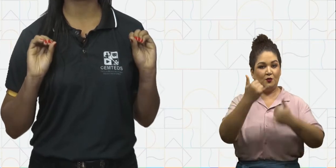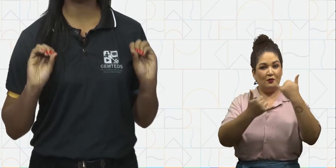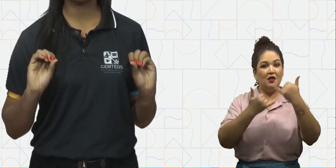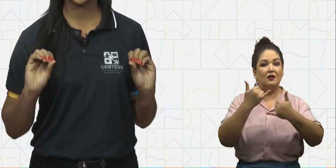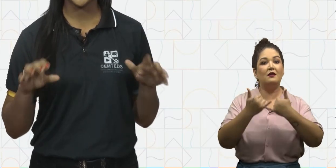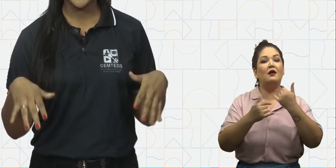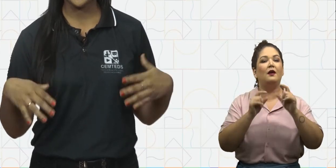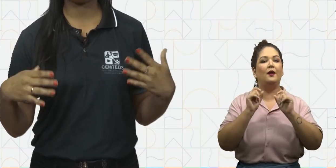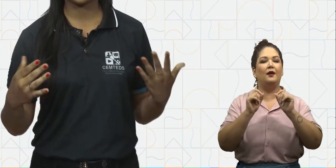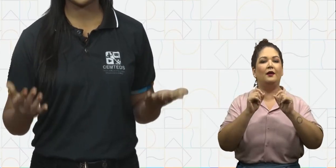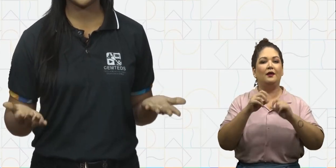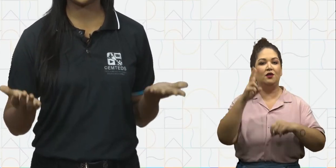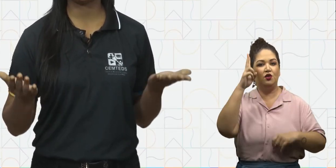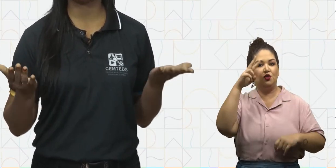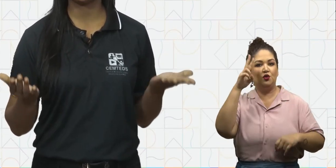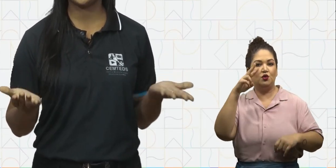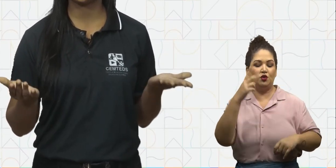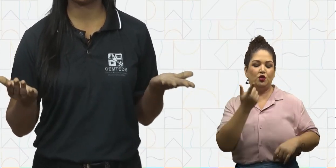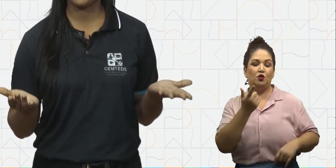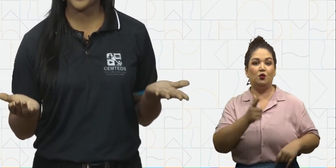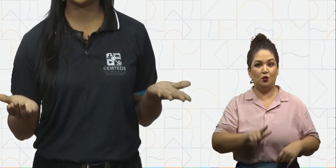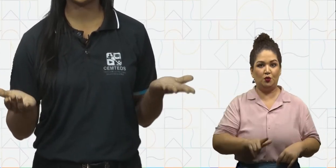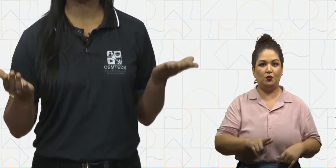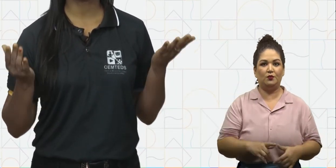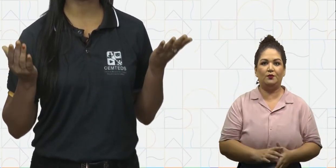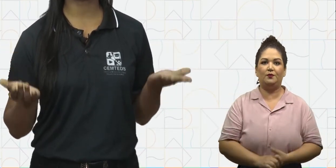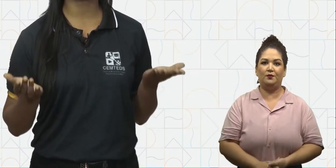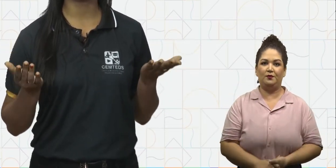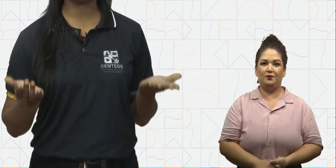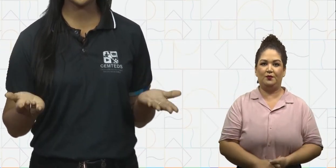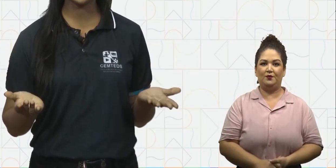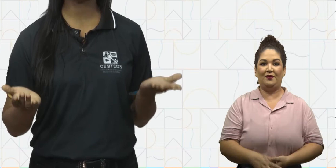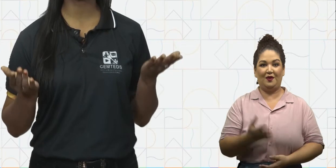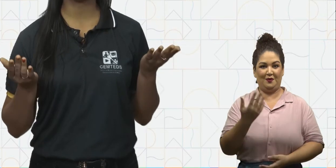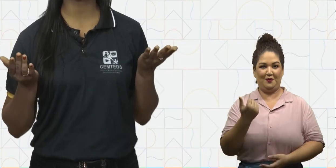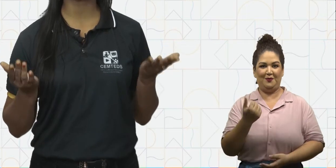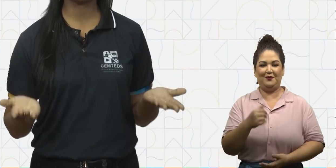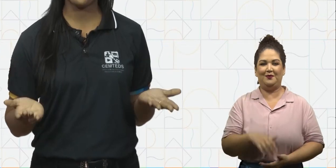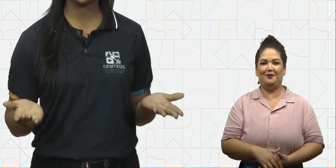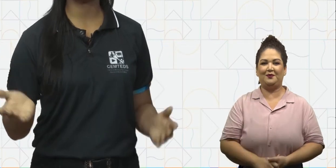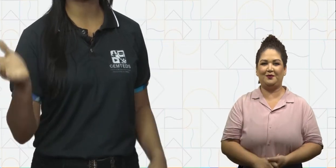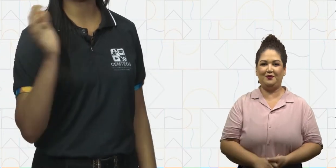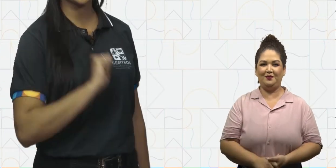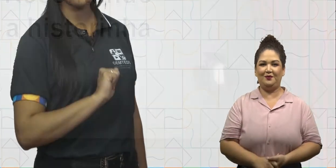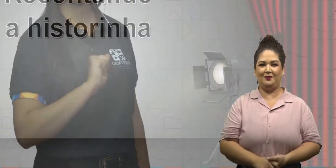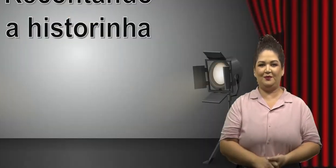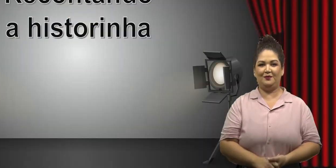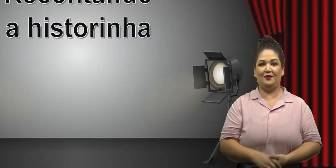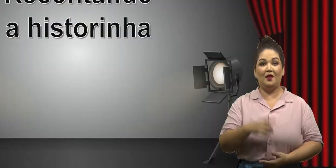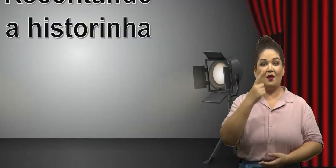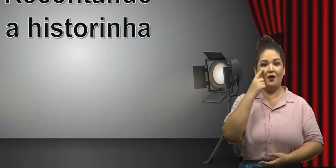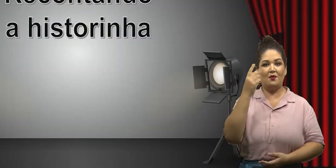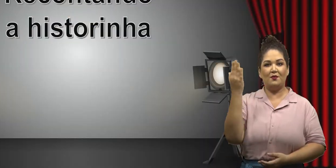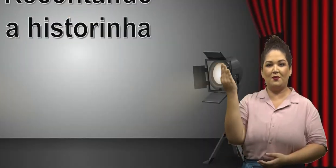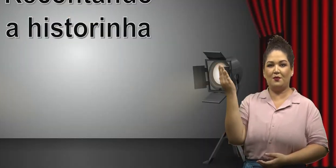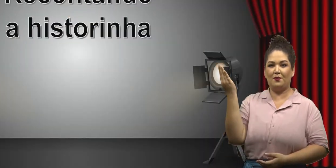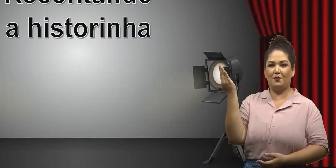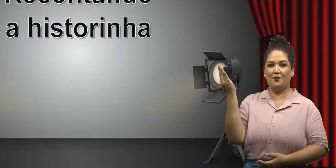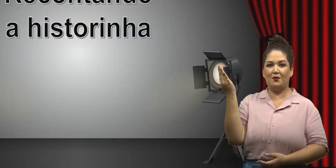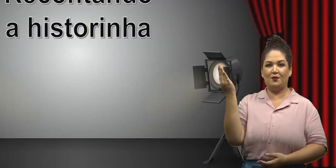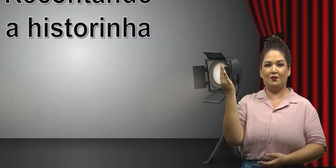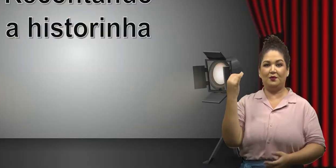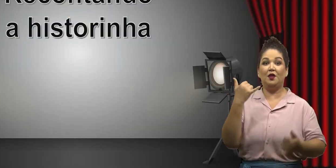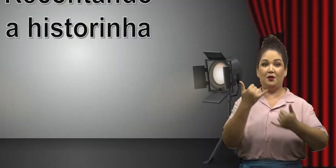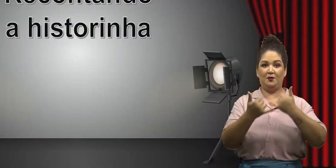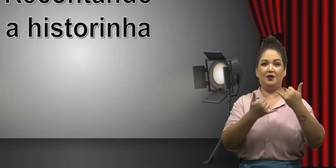essa historinha a partir de um joguinho chamado Recontando a História. Vamos lá? O nome do nosso jogo